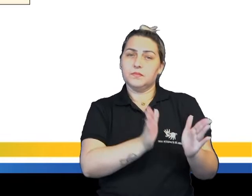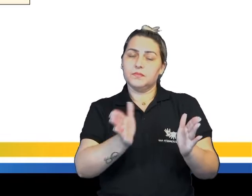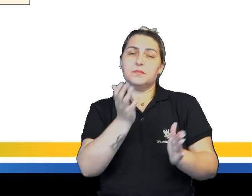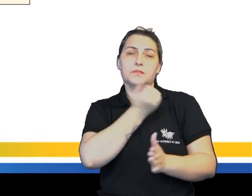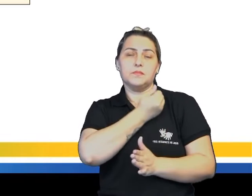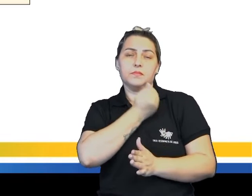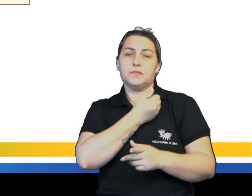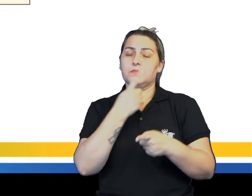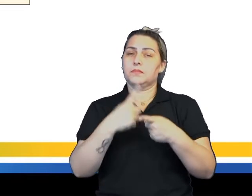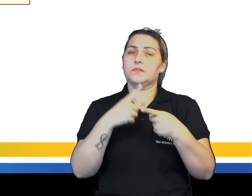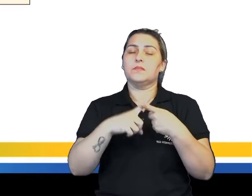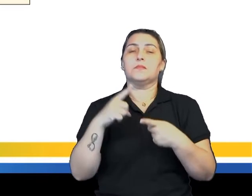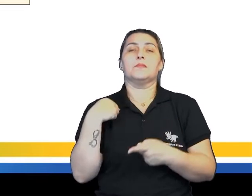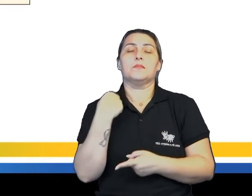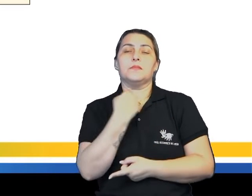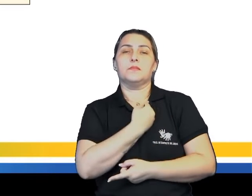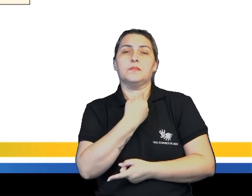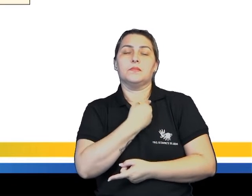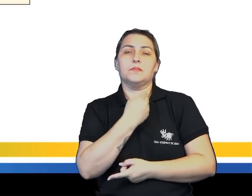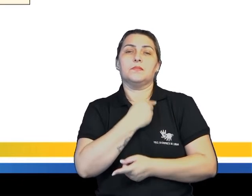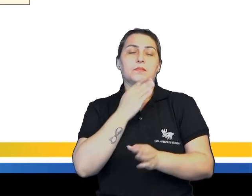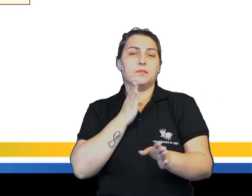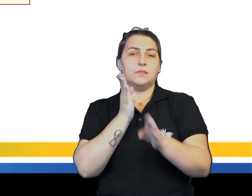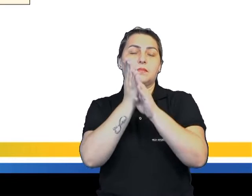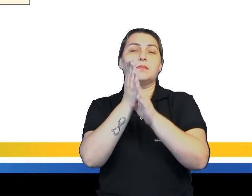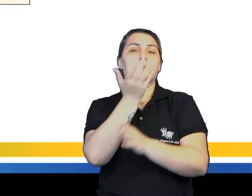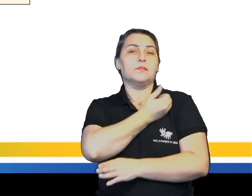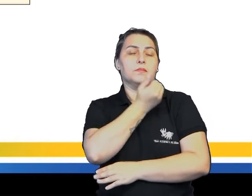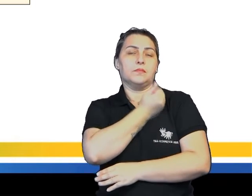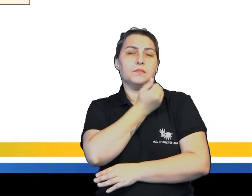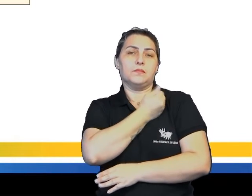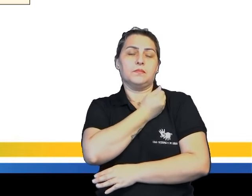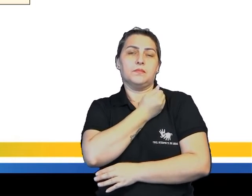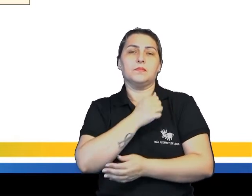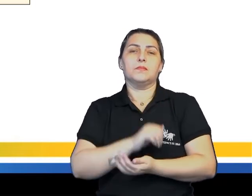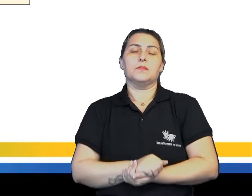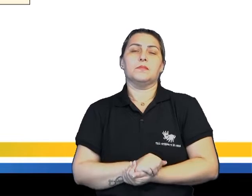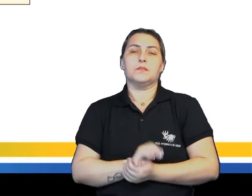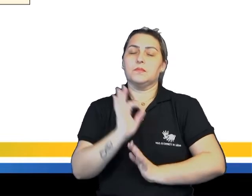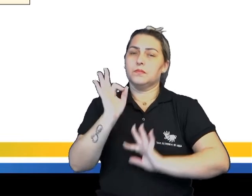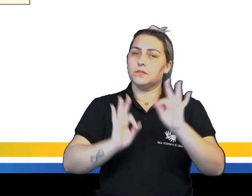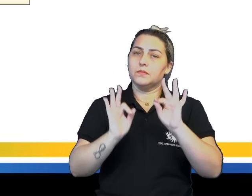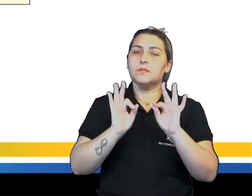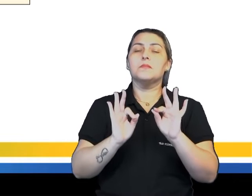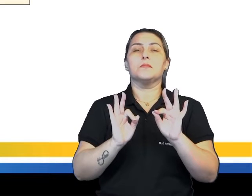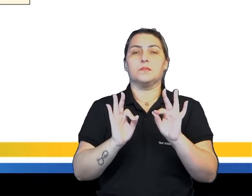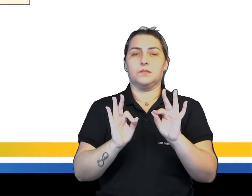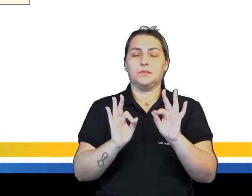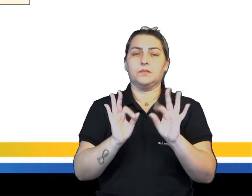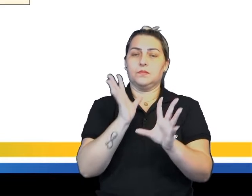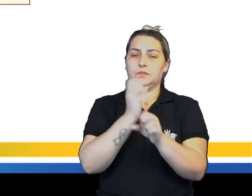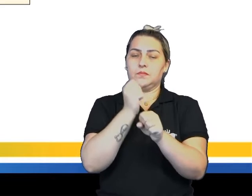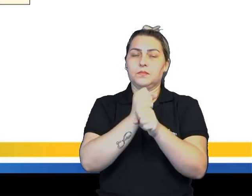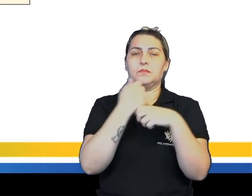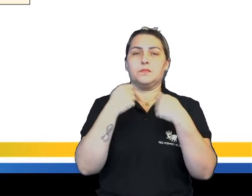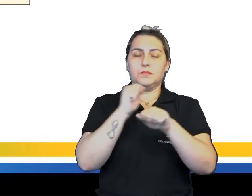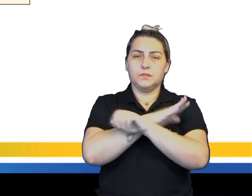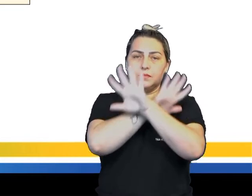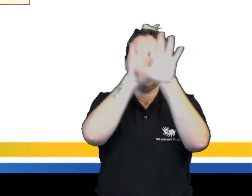números? Porque quando nós formos identificar um número ou até montar uma continha, nós temos que deixar